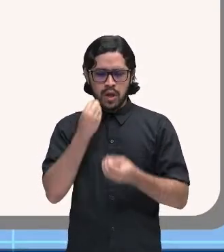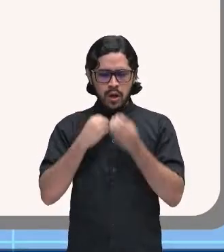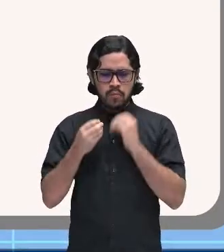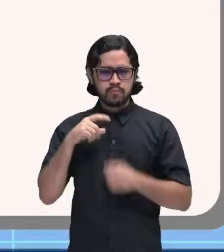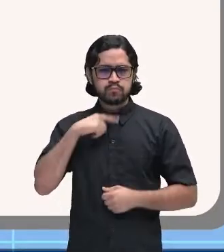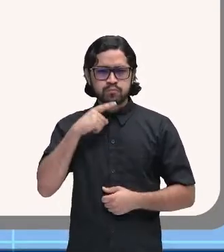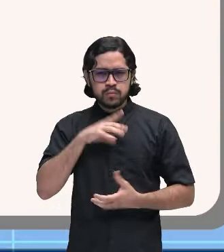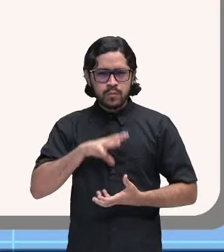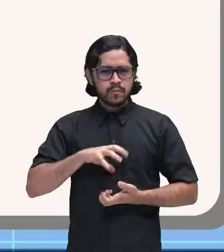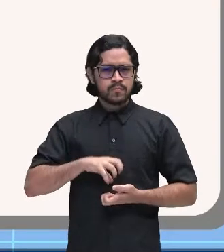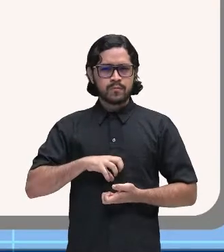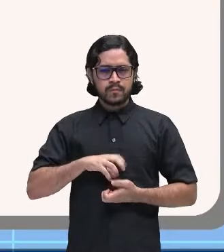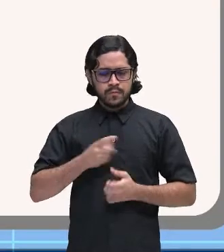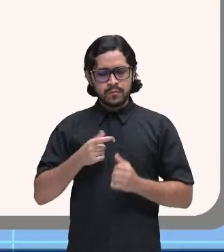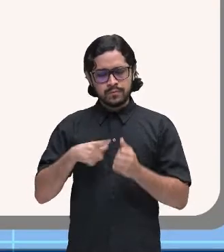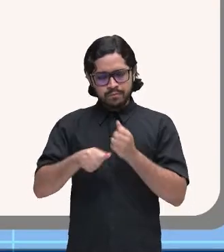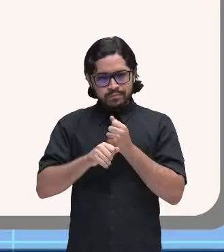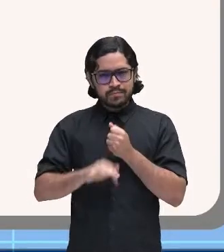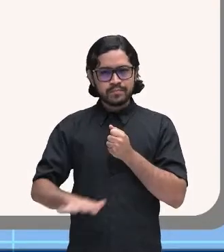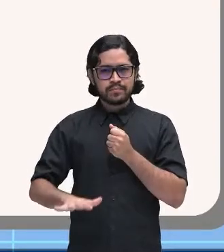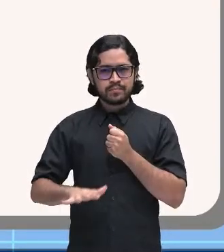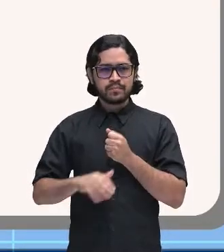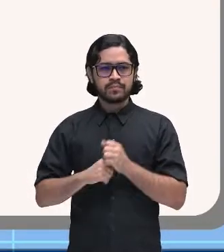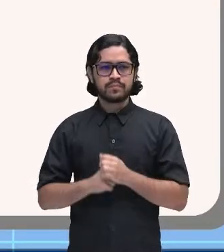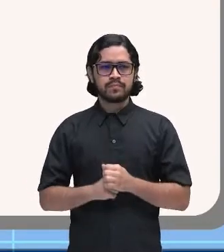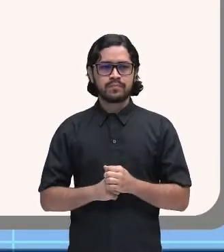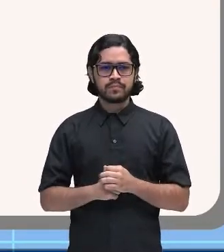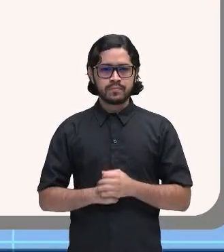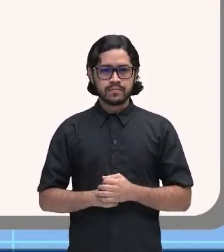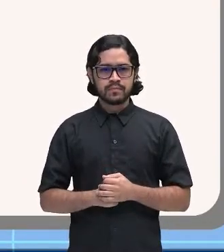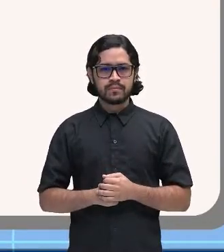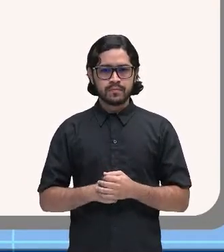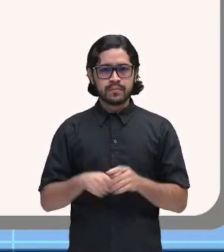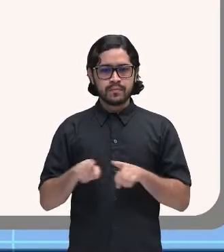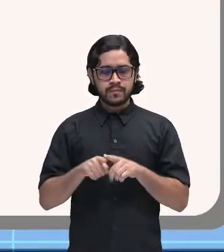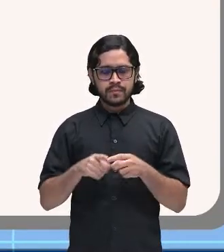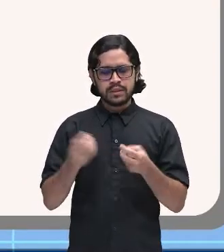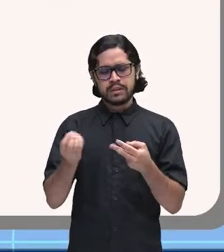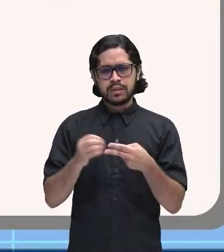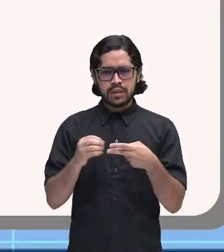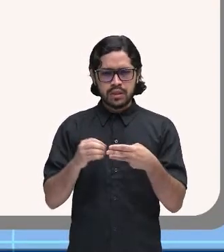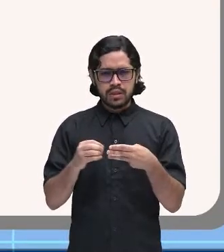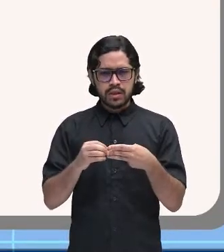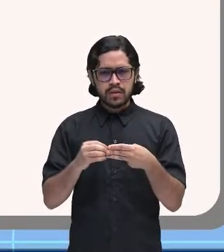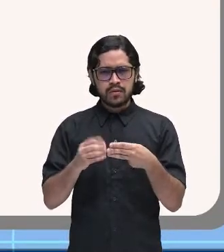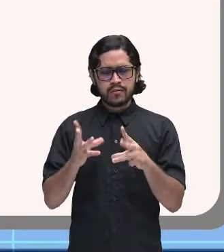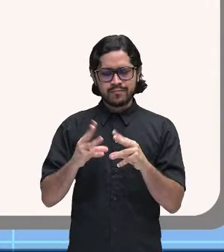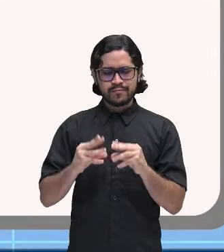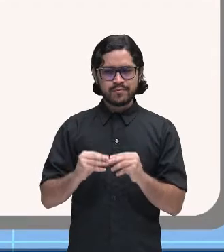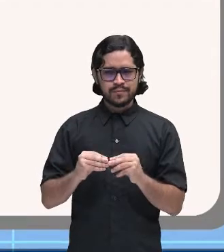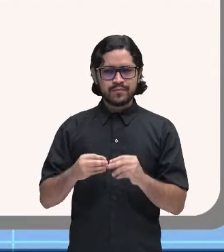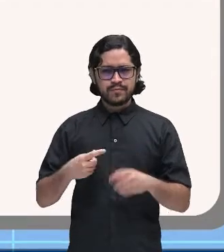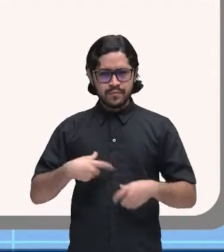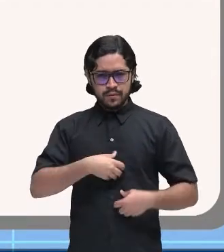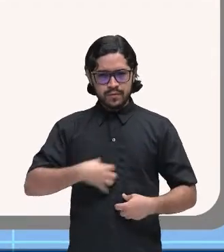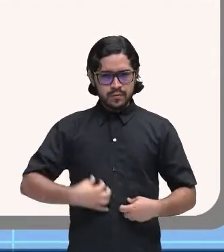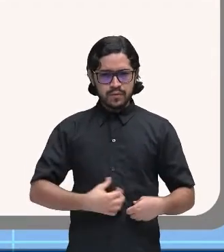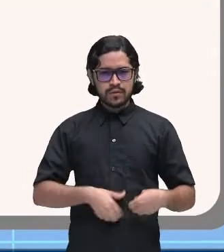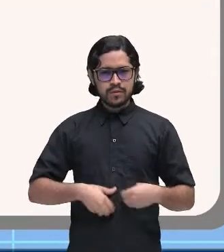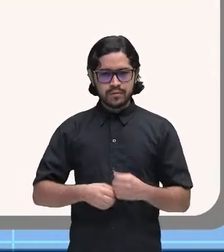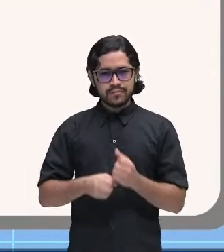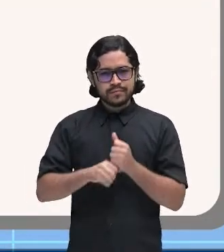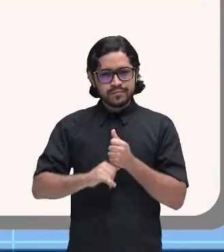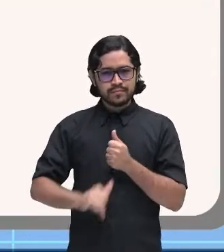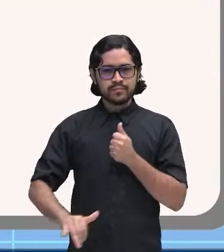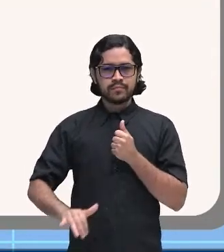digeridos e não absorvidos, em conjunto com restos de células descamadas do trato gastrointestinal e substâncias